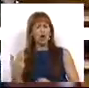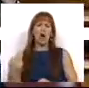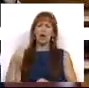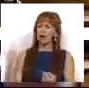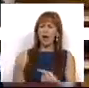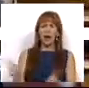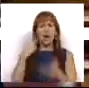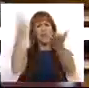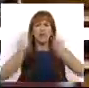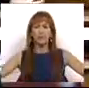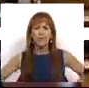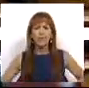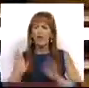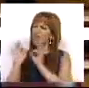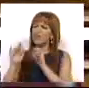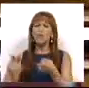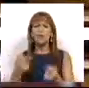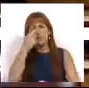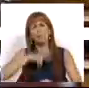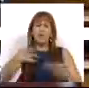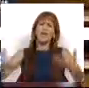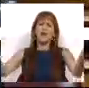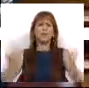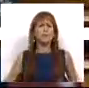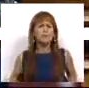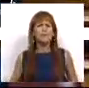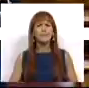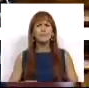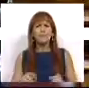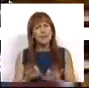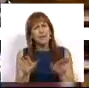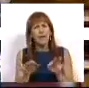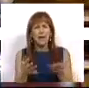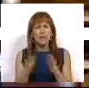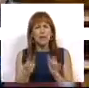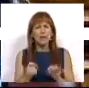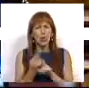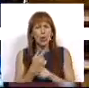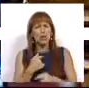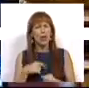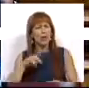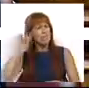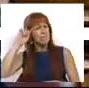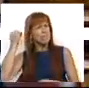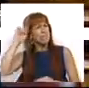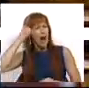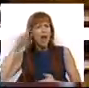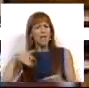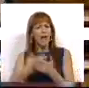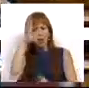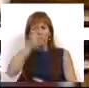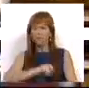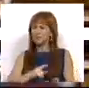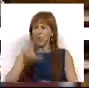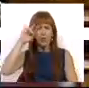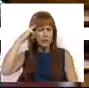vejam bem, favorecendo os portugueses, vejam bem que isto é lido assim mais ou menos como uma coisa que trama o Governo. Então o